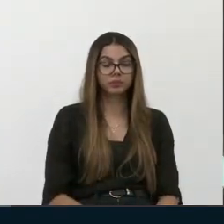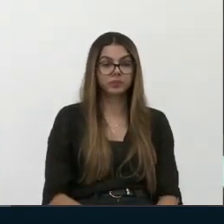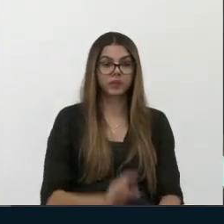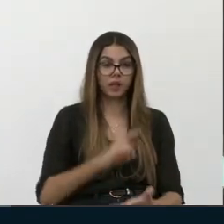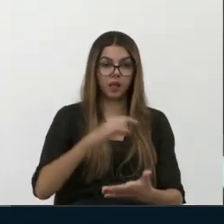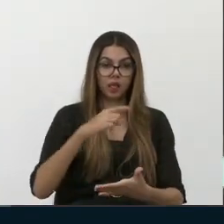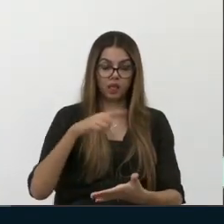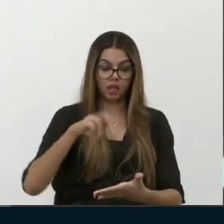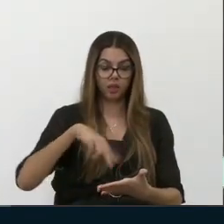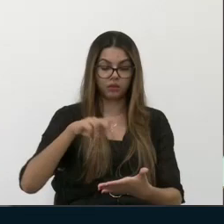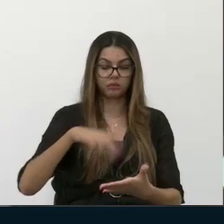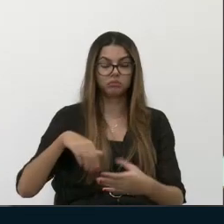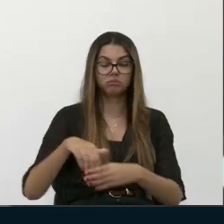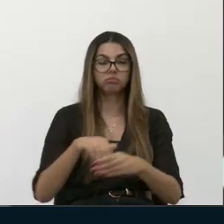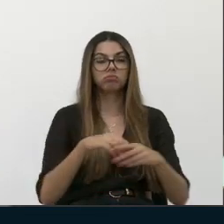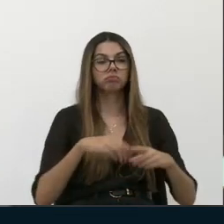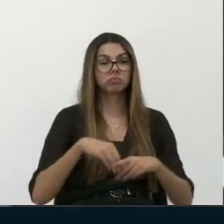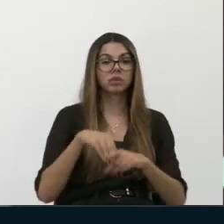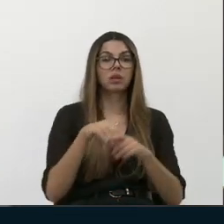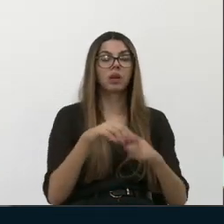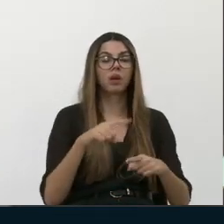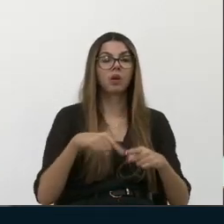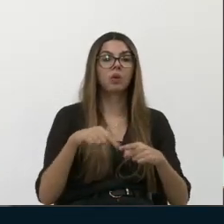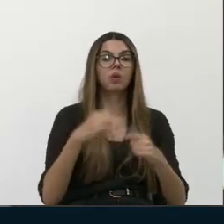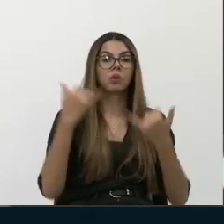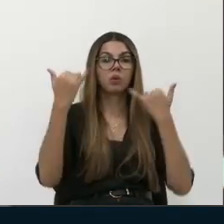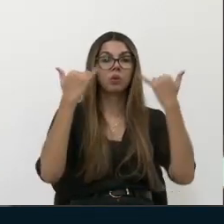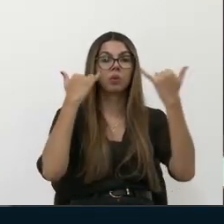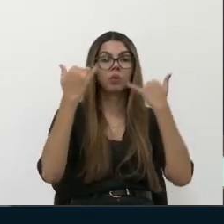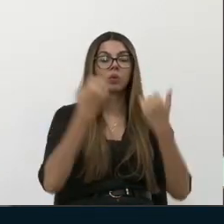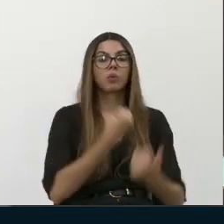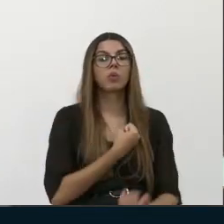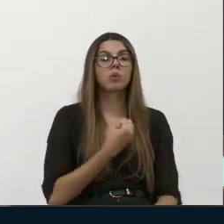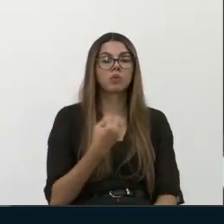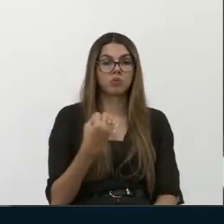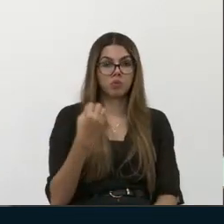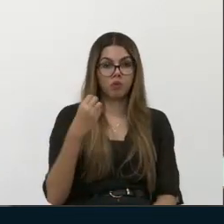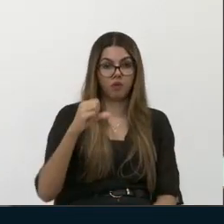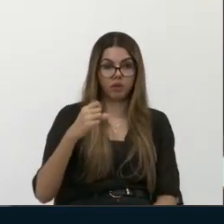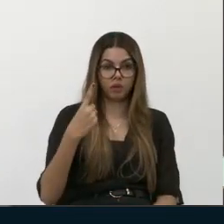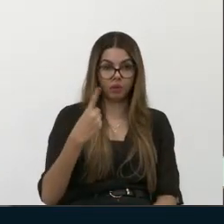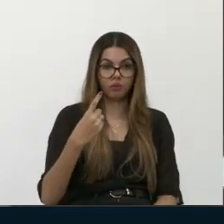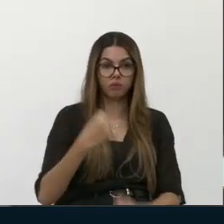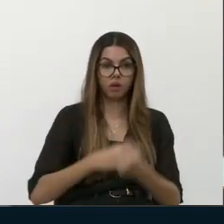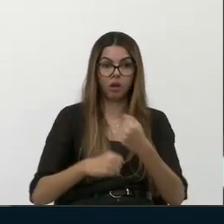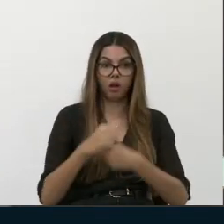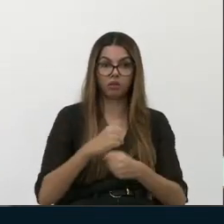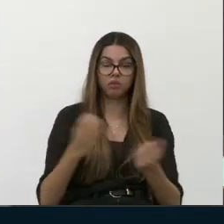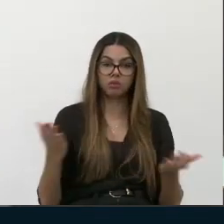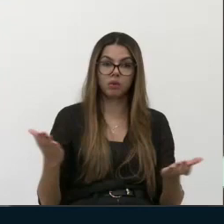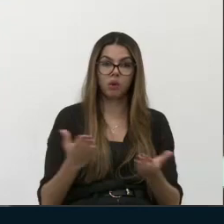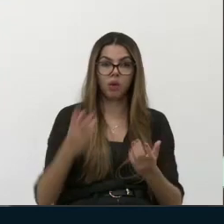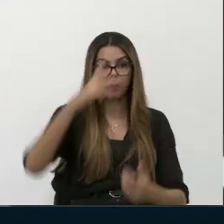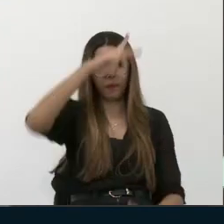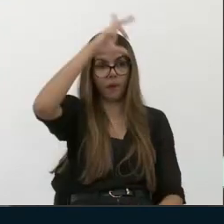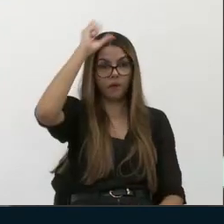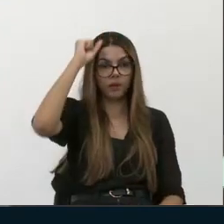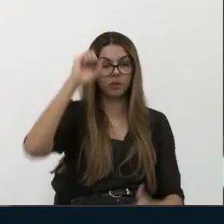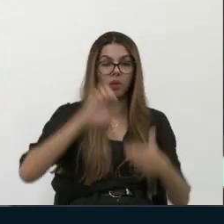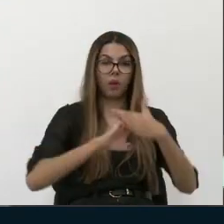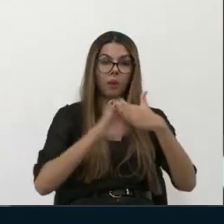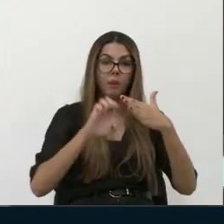Leitura, discussão e votação, requerimento de informação número 91/2024. Informações sobre o contrato firmado entre a Prefeitura e o consórcio